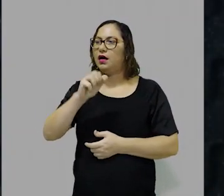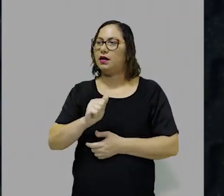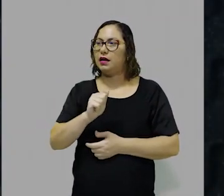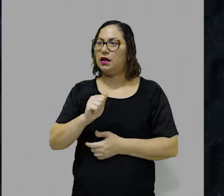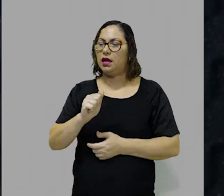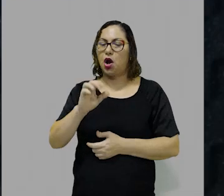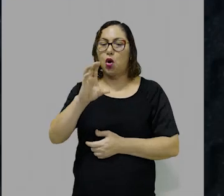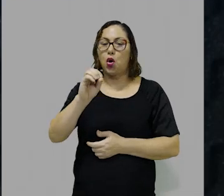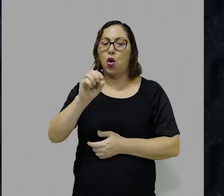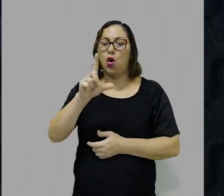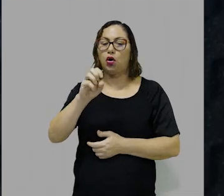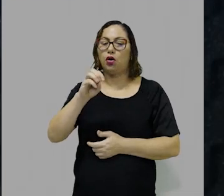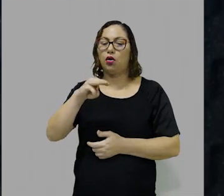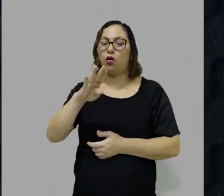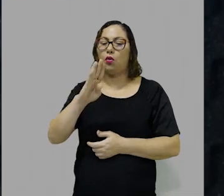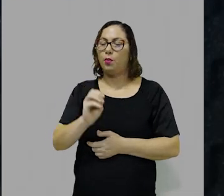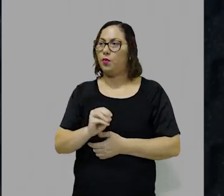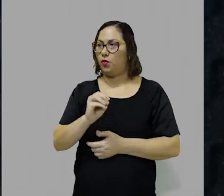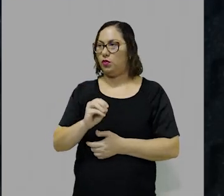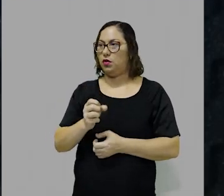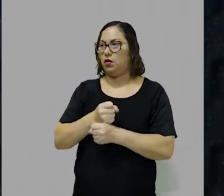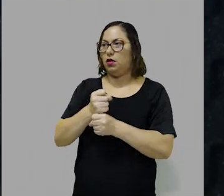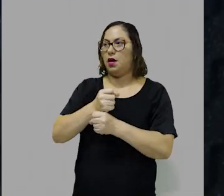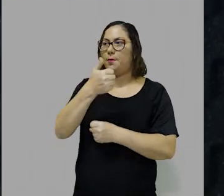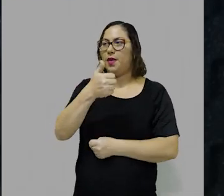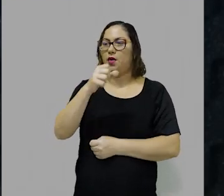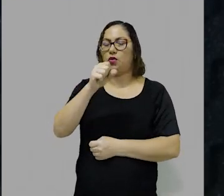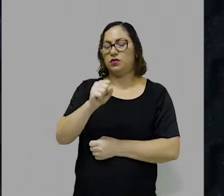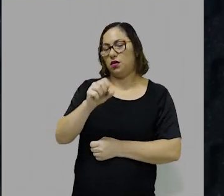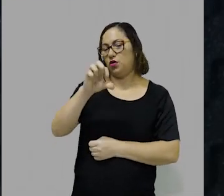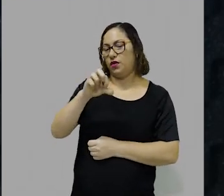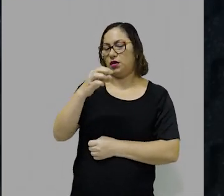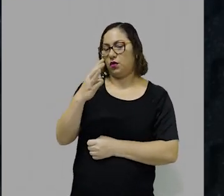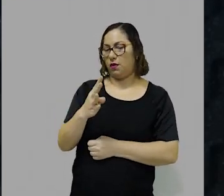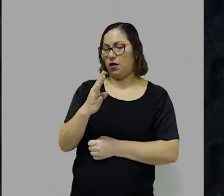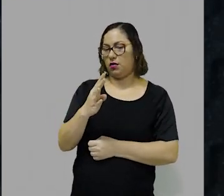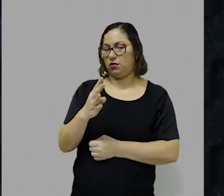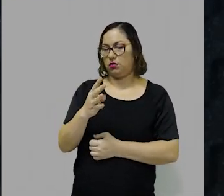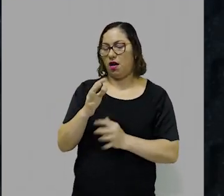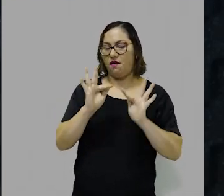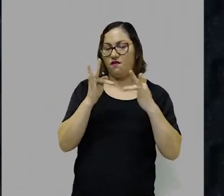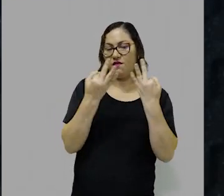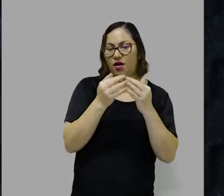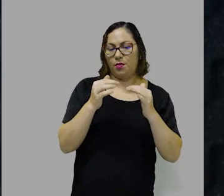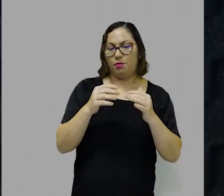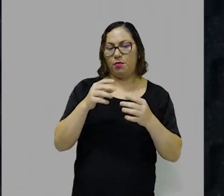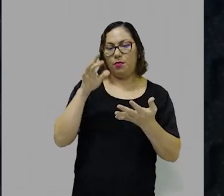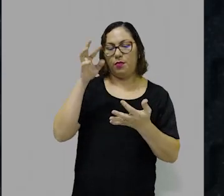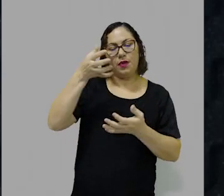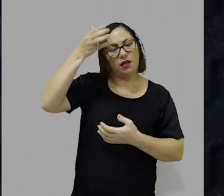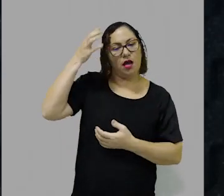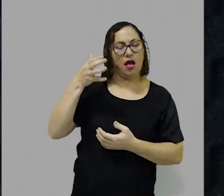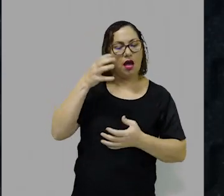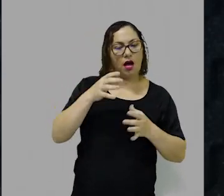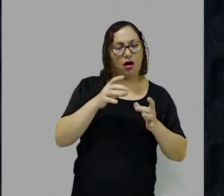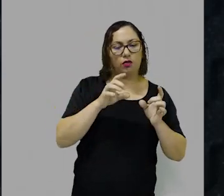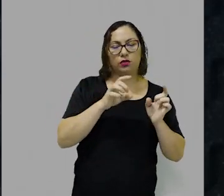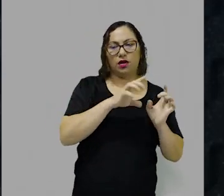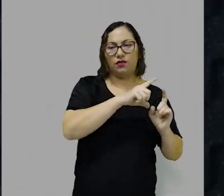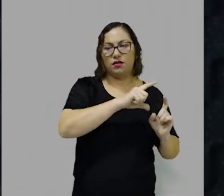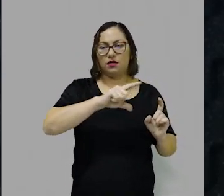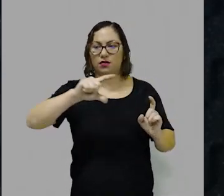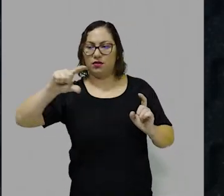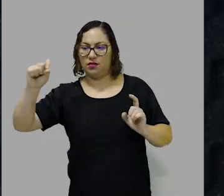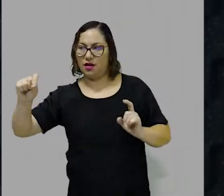1894. A família real estava saindo aqui do Brasil. A Confeitaria Colombo já estava sendo construída. Você chega lá, você dá uma aula